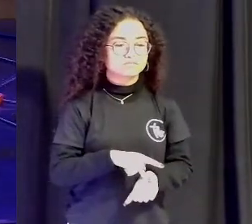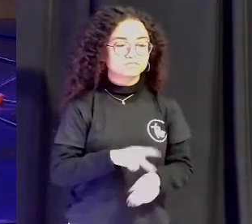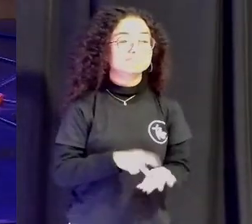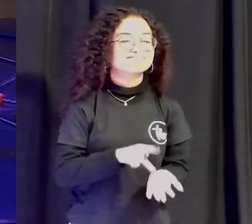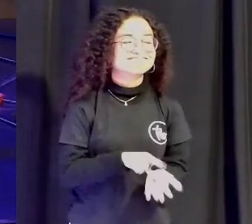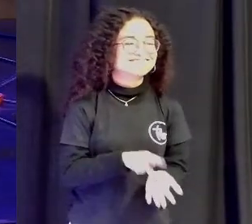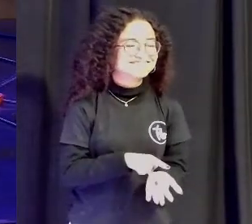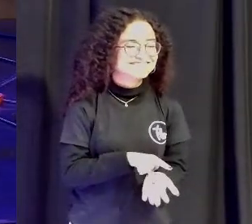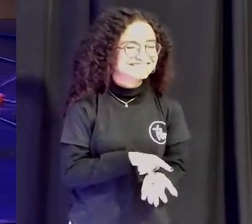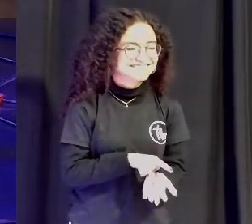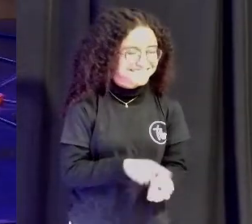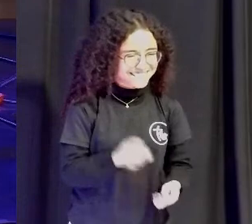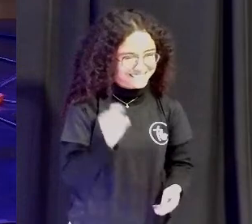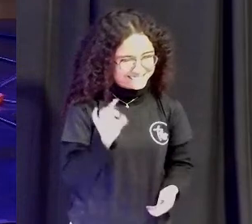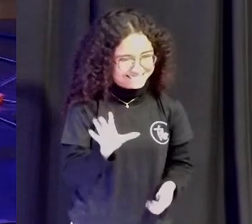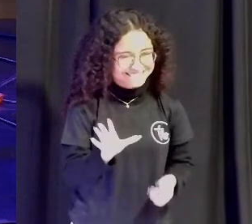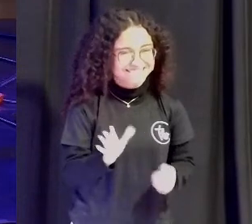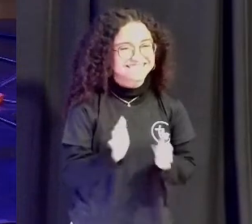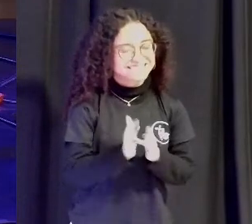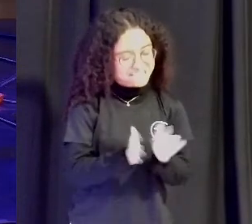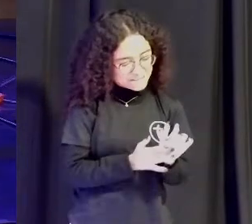Jesus cura.